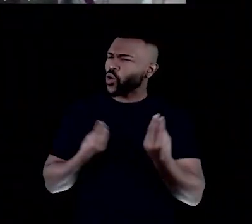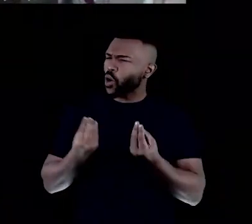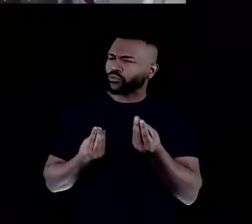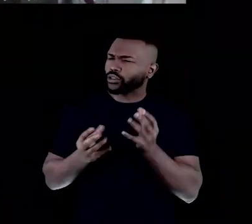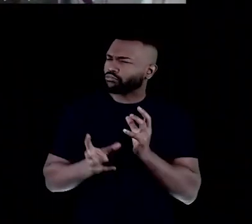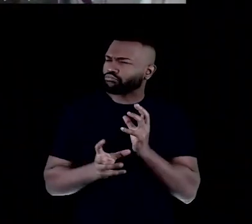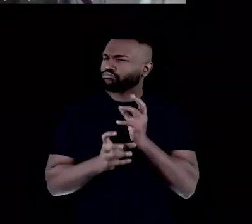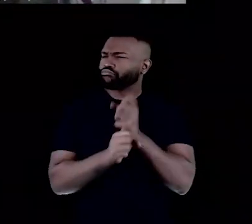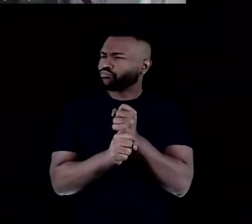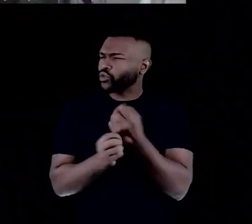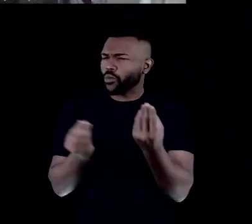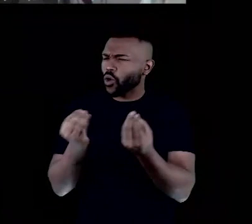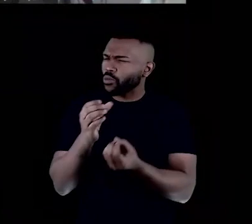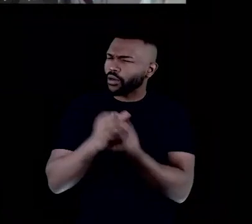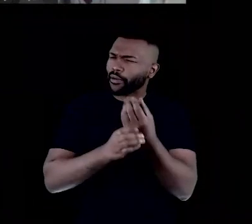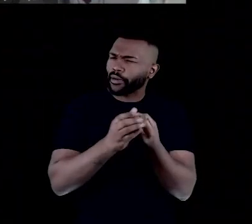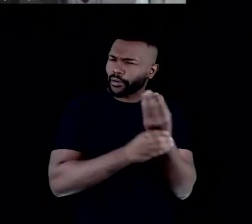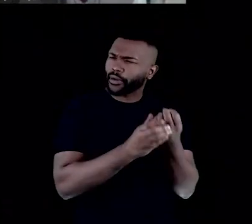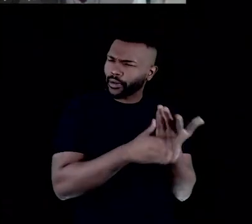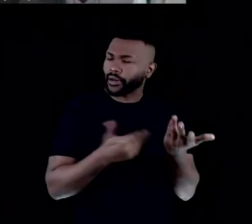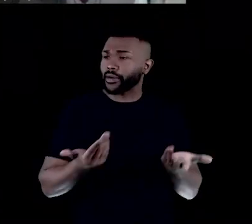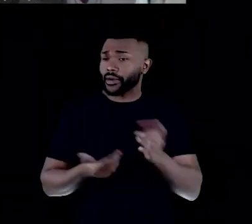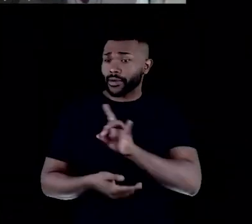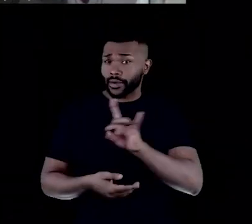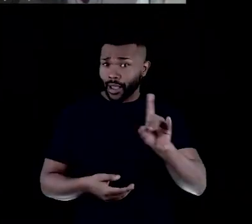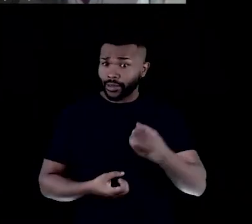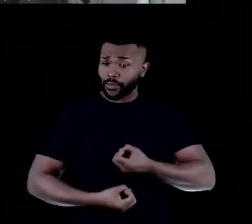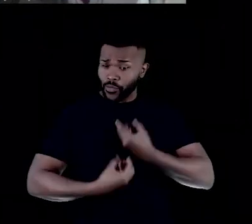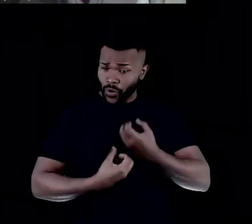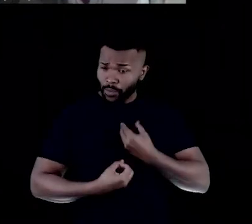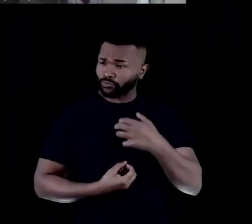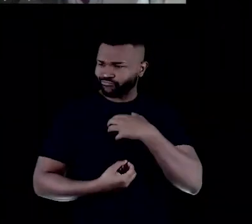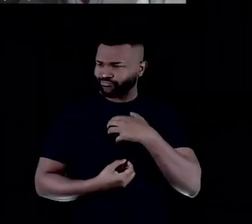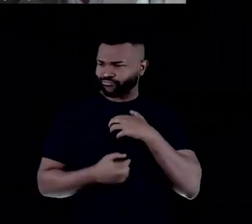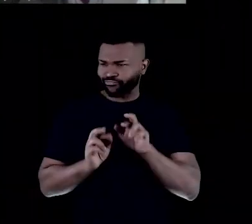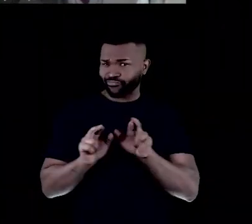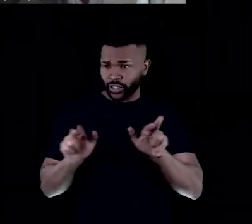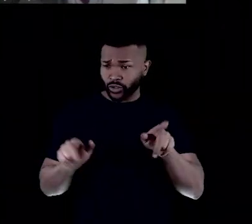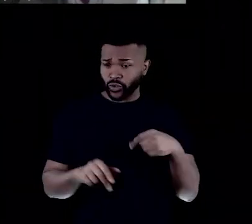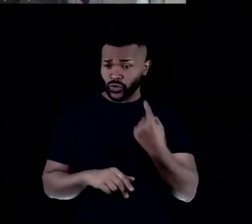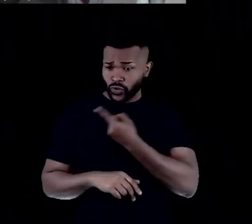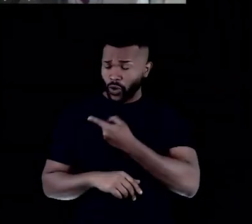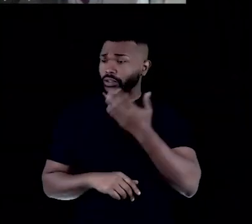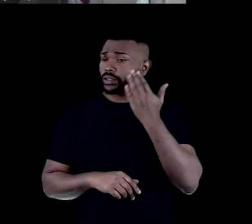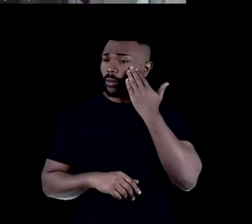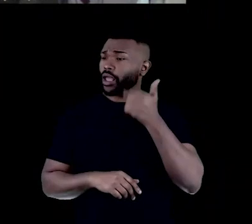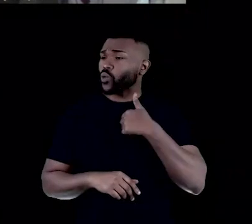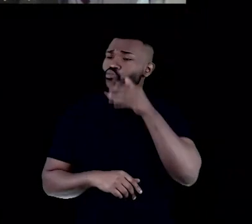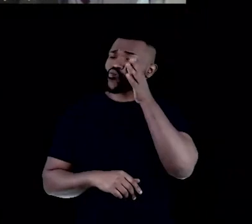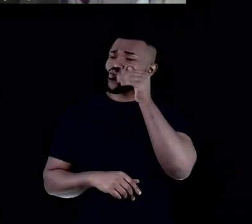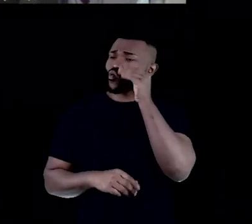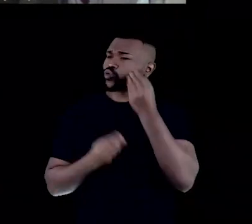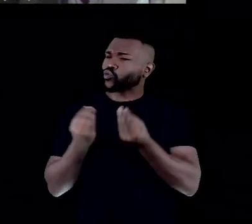que você aglomera? Como que você vai criando sentidos? Claro, cada poema é um caminho diferente, mas para a gente ter uma...